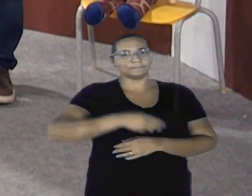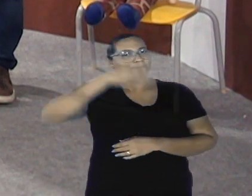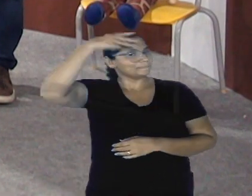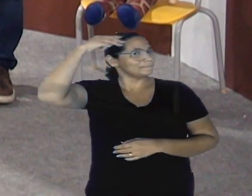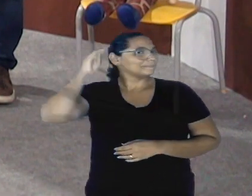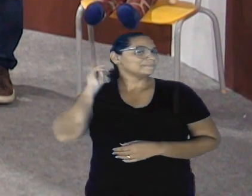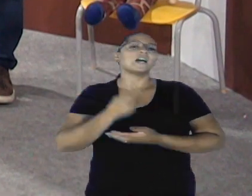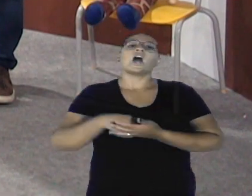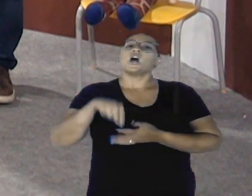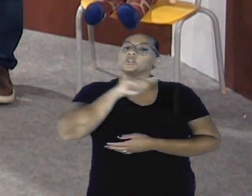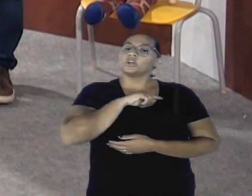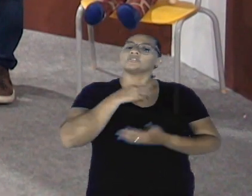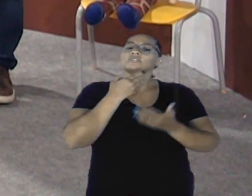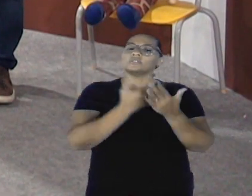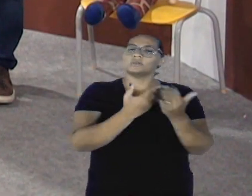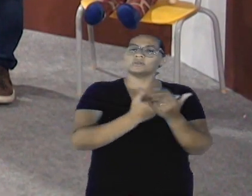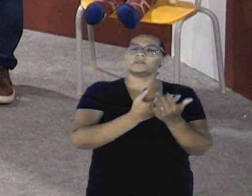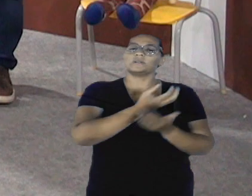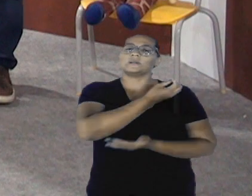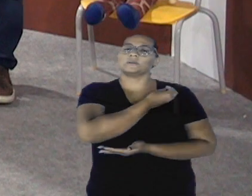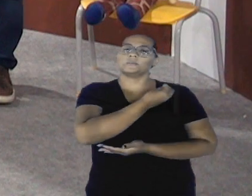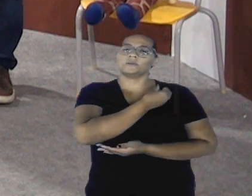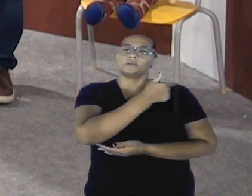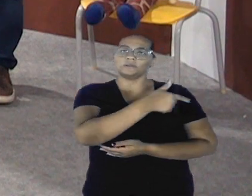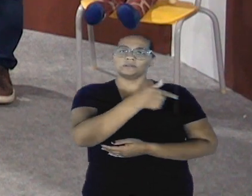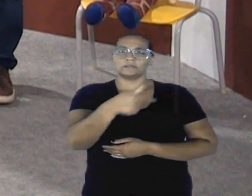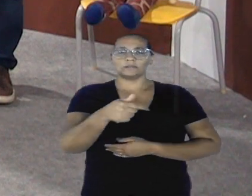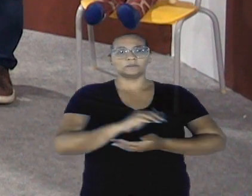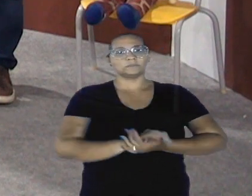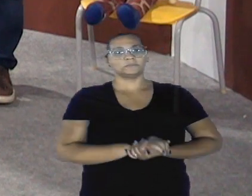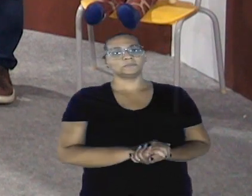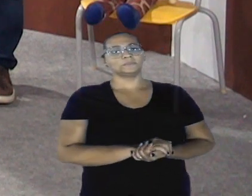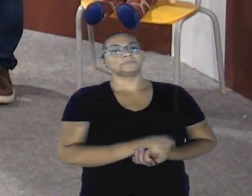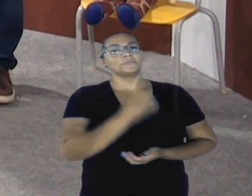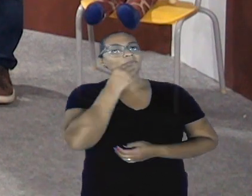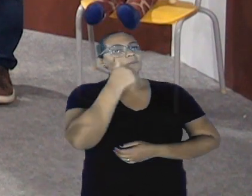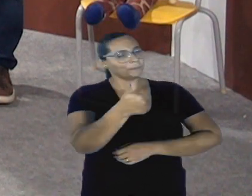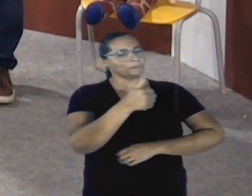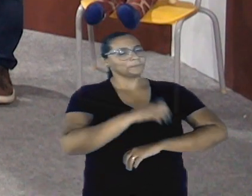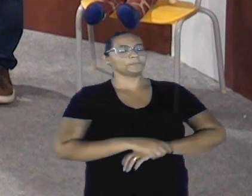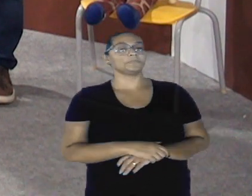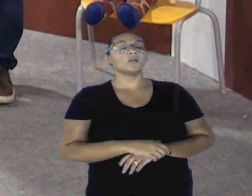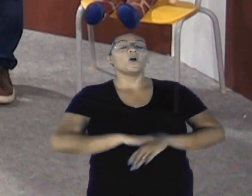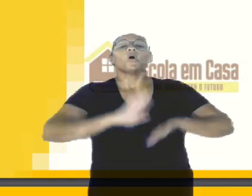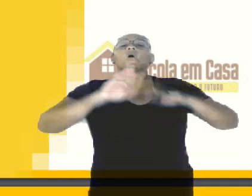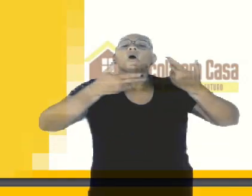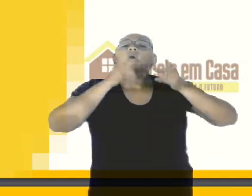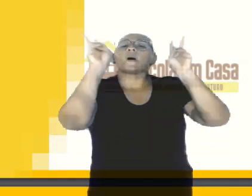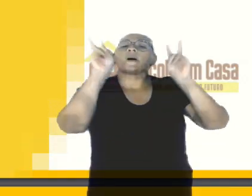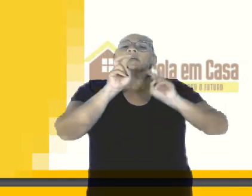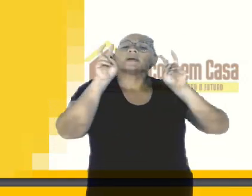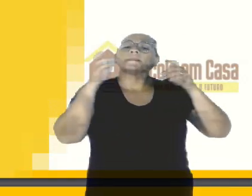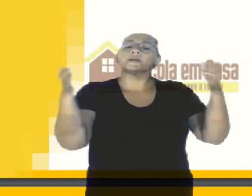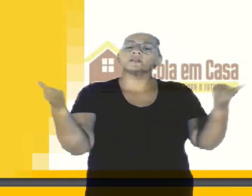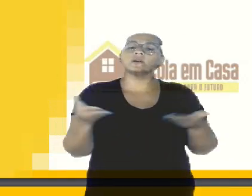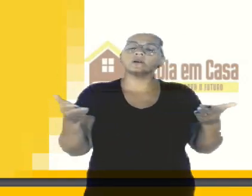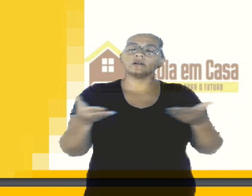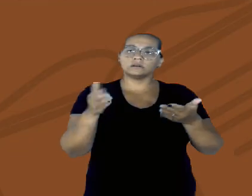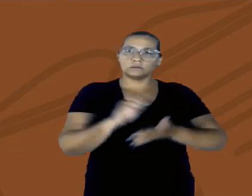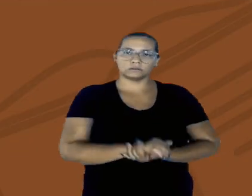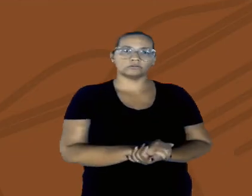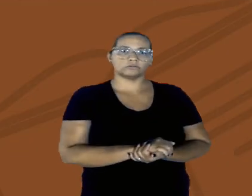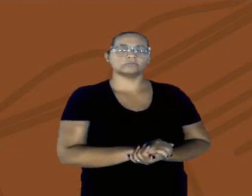que esteve com nós na aula 27. Muito bem. Professor, qual é o tema da nossa aula de hoje? O tema da nossa aula de